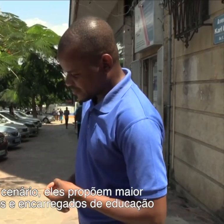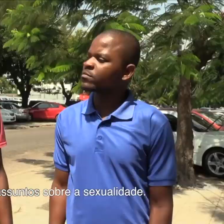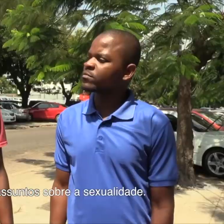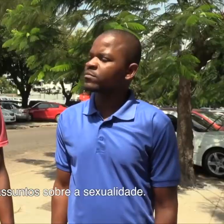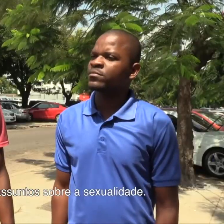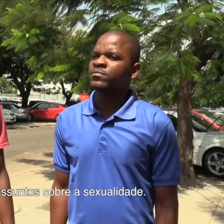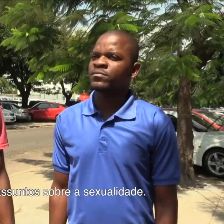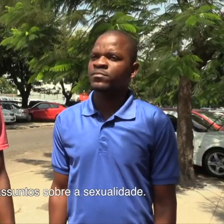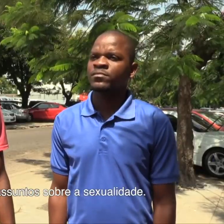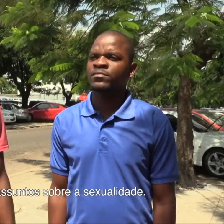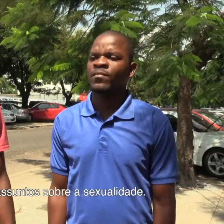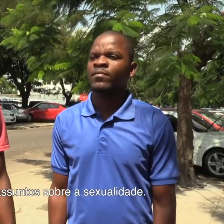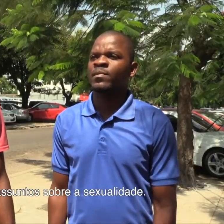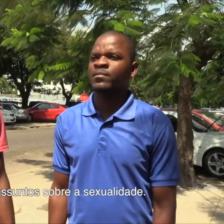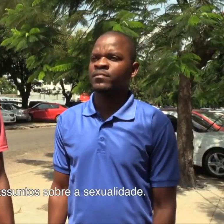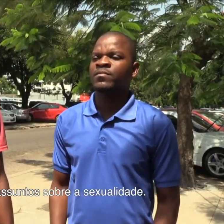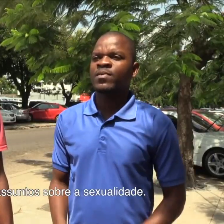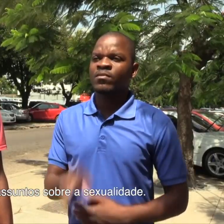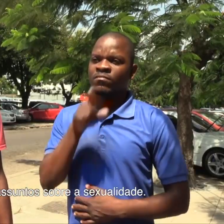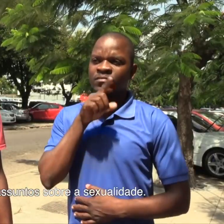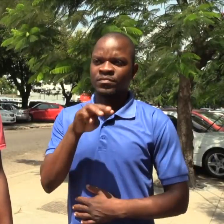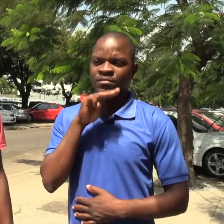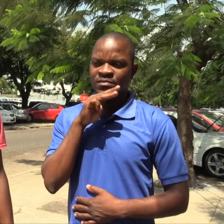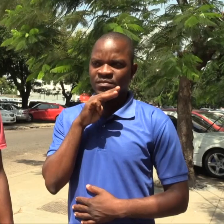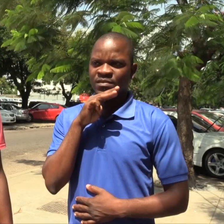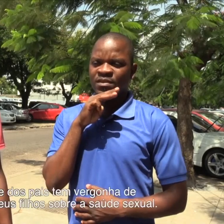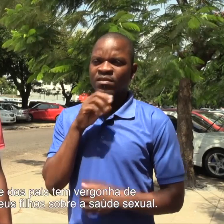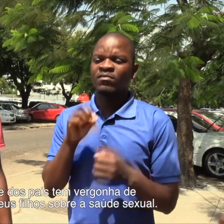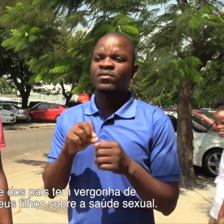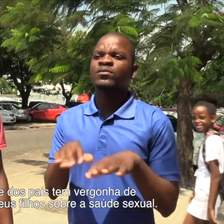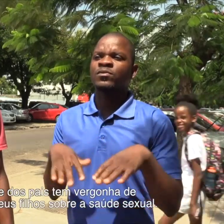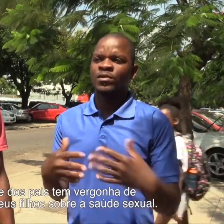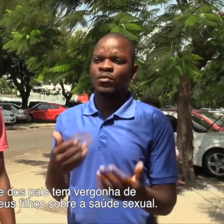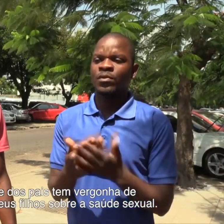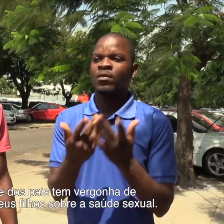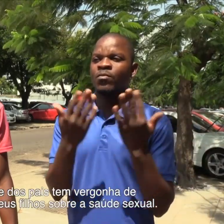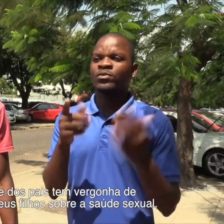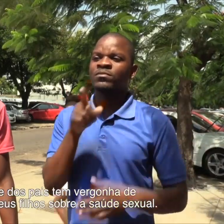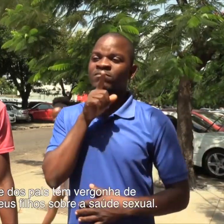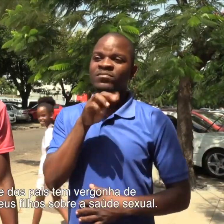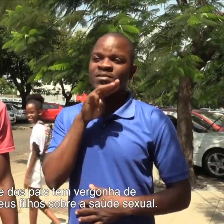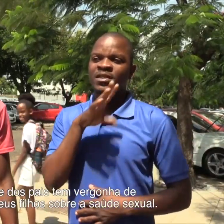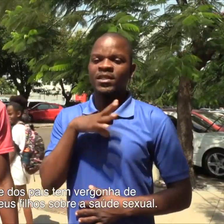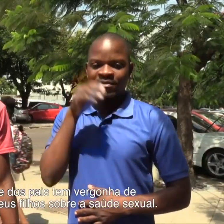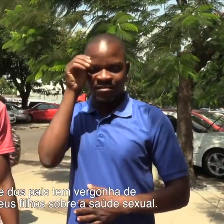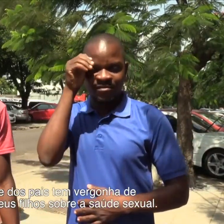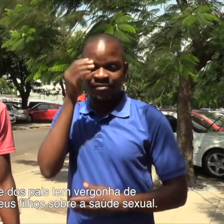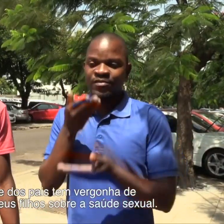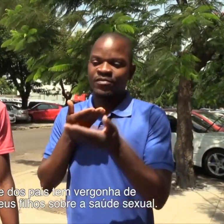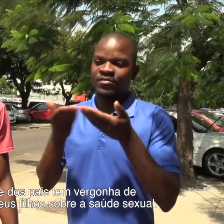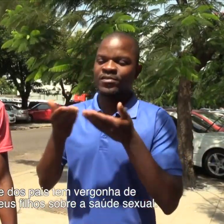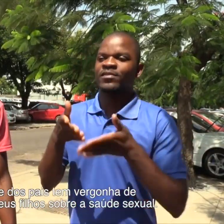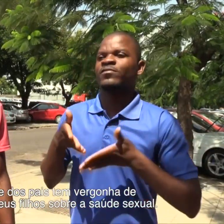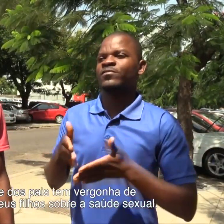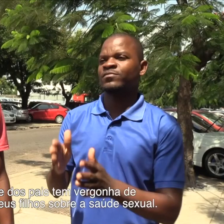educação para abordar assuntos sobre sexualidade a maior parte dos pais tem a vergonha de conversar com os seus